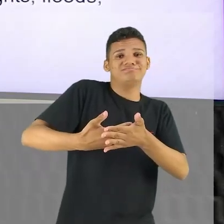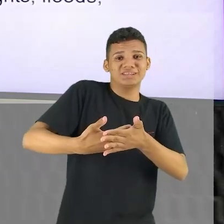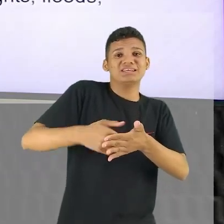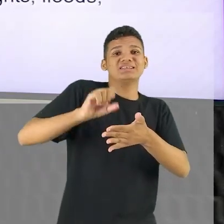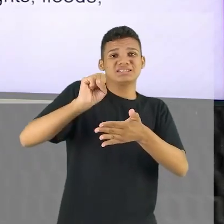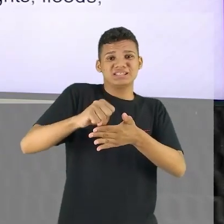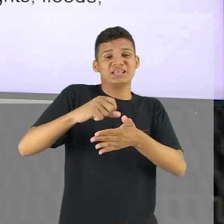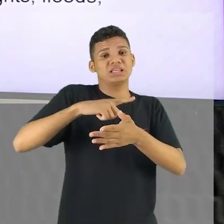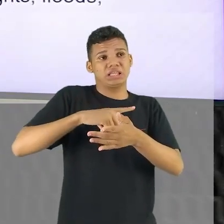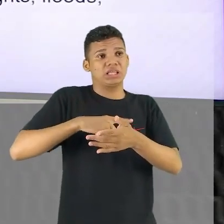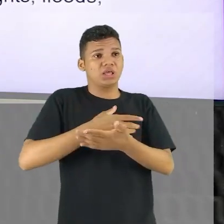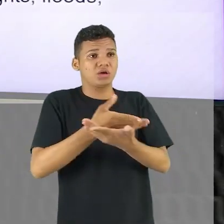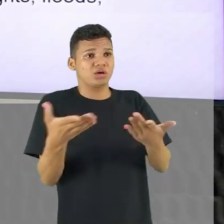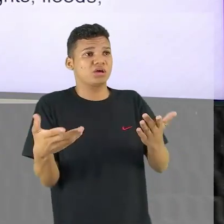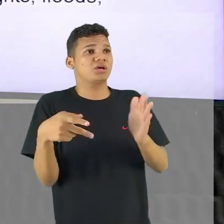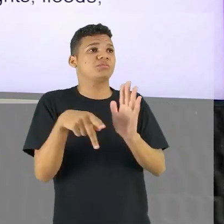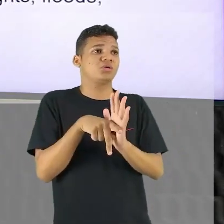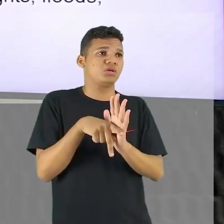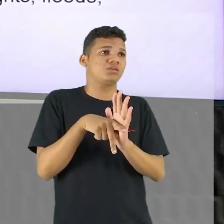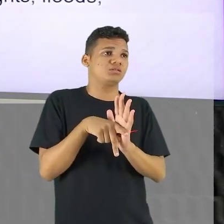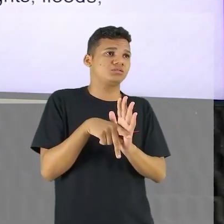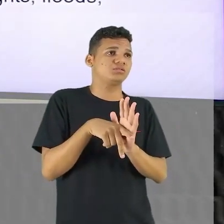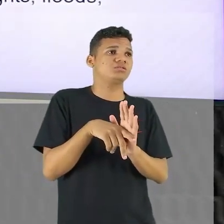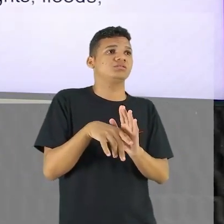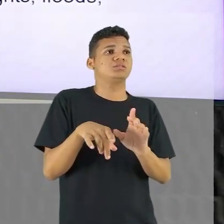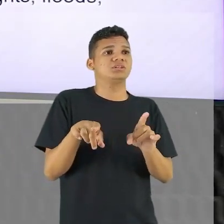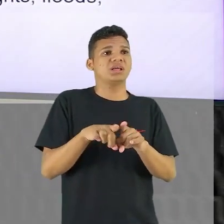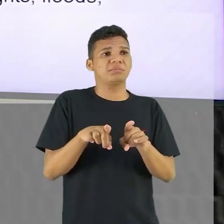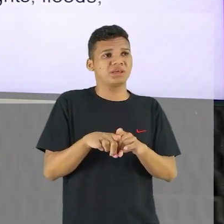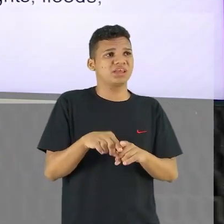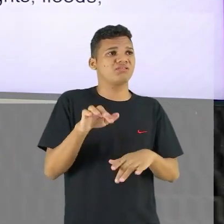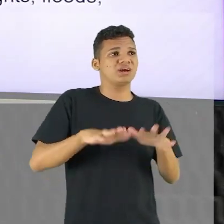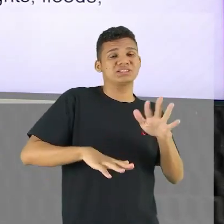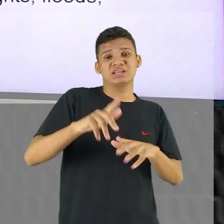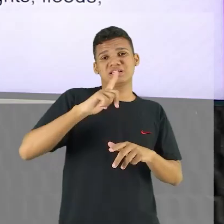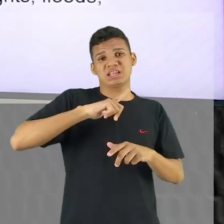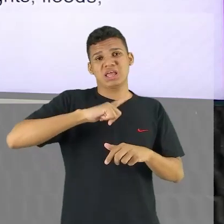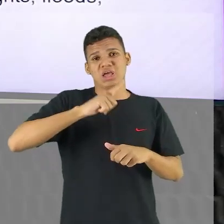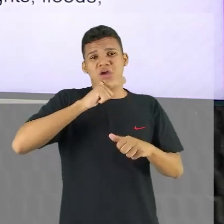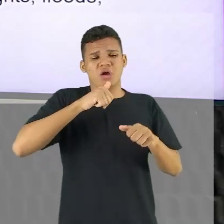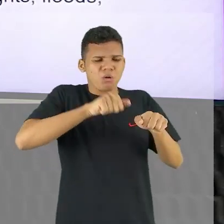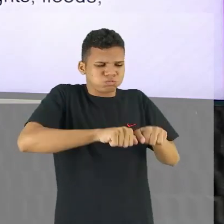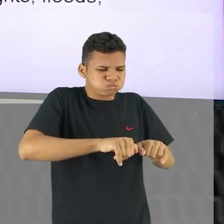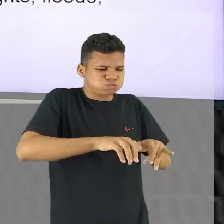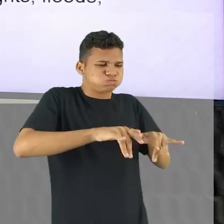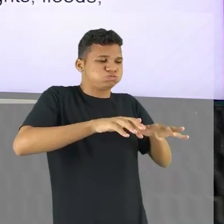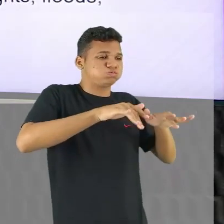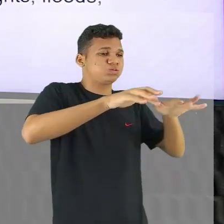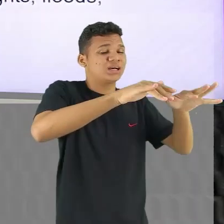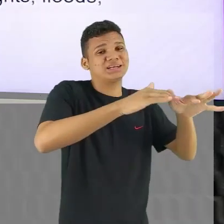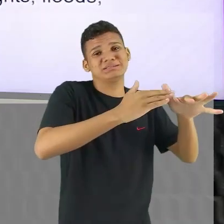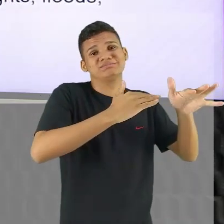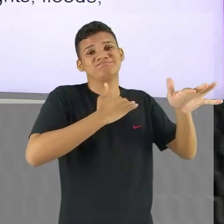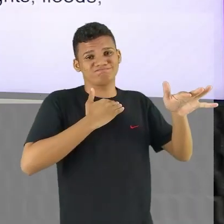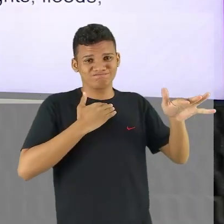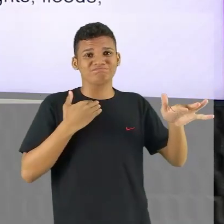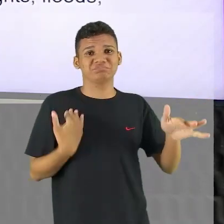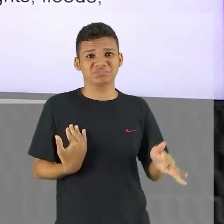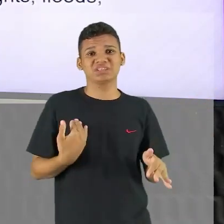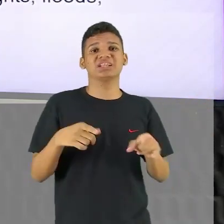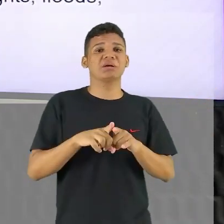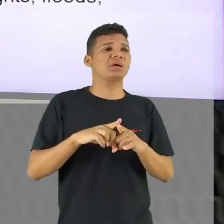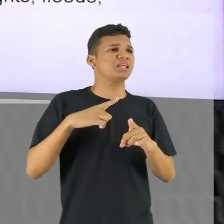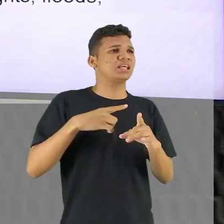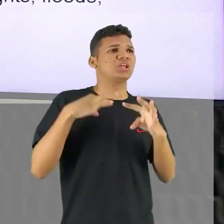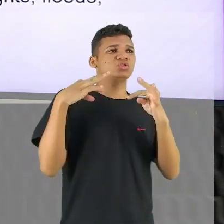fazendo associação com as minas, com as secas, com as enchentes, com os genocídios. Então, todos aqueles